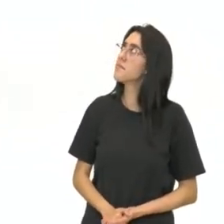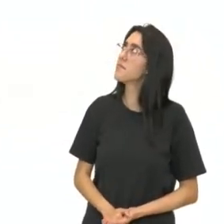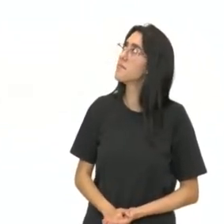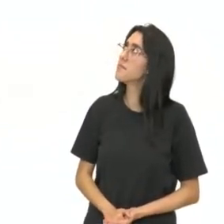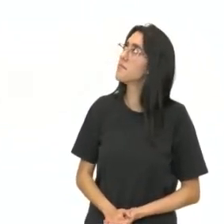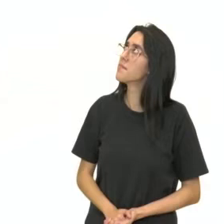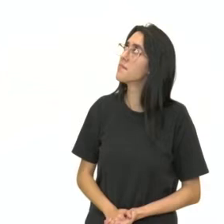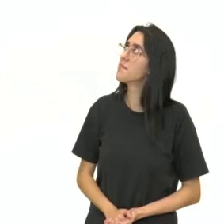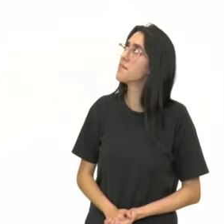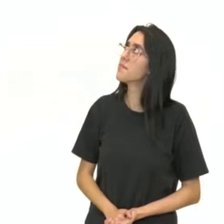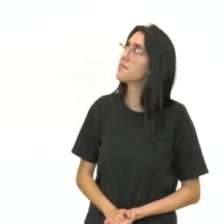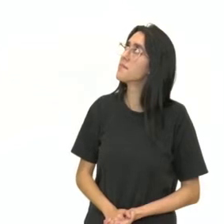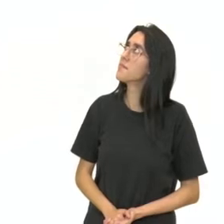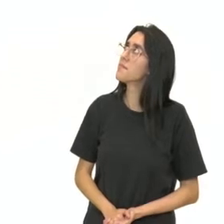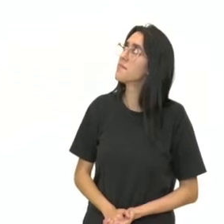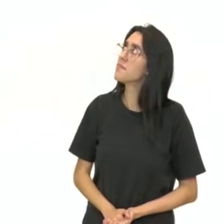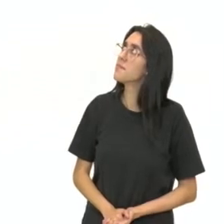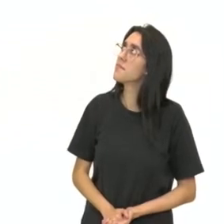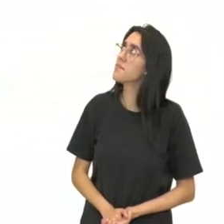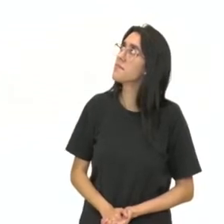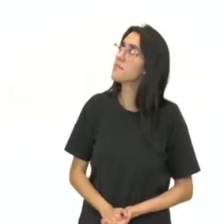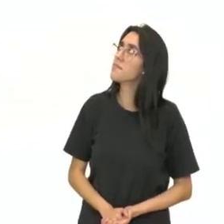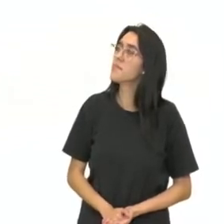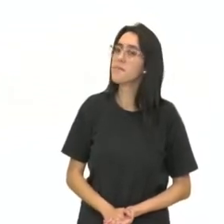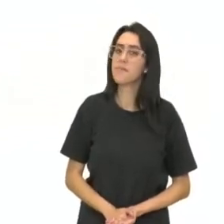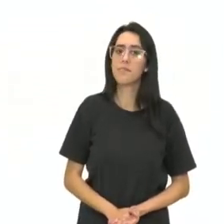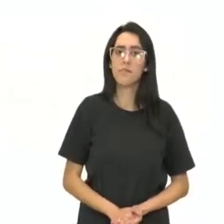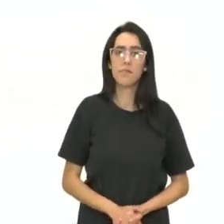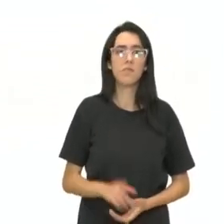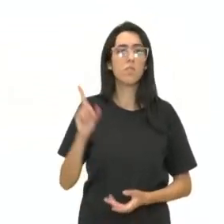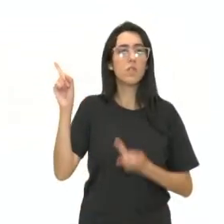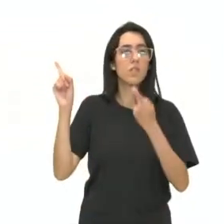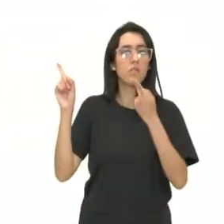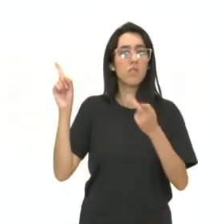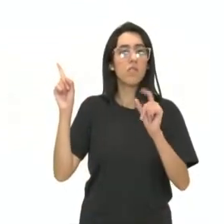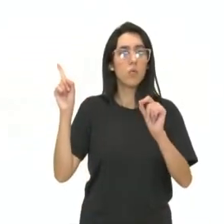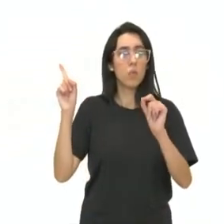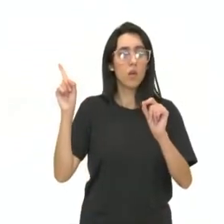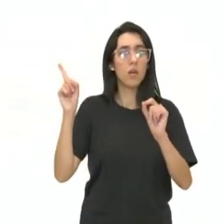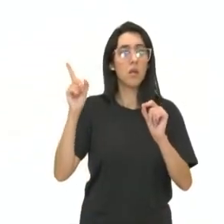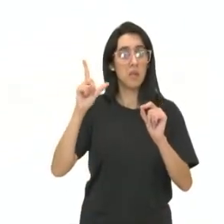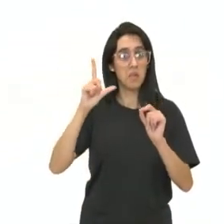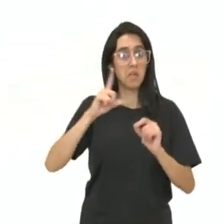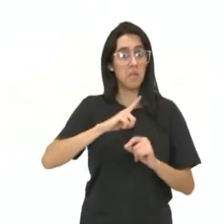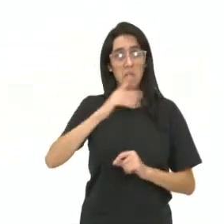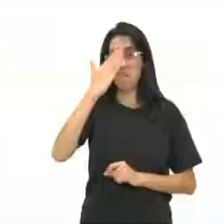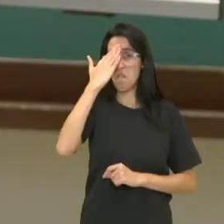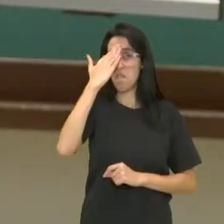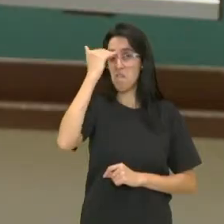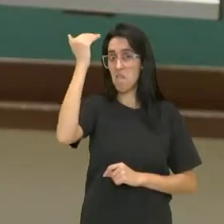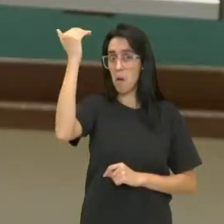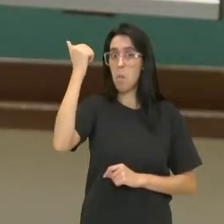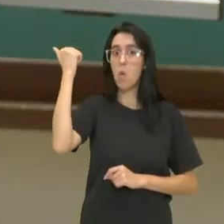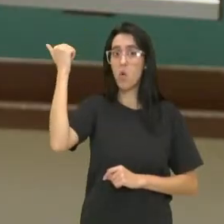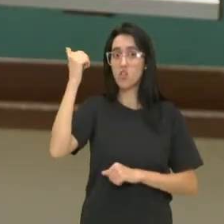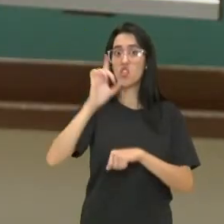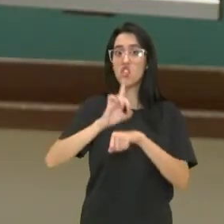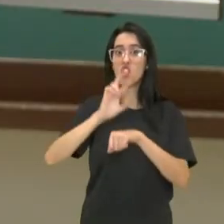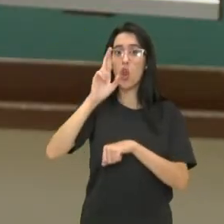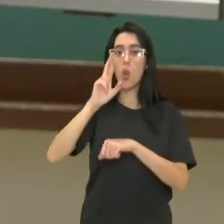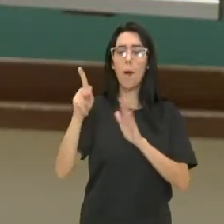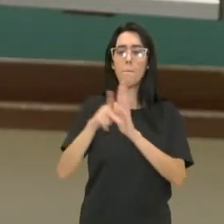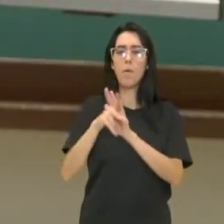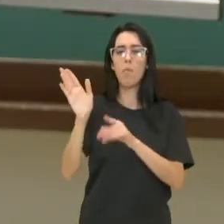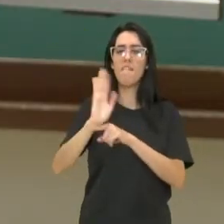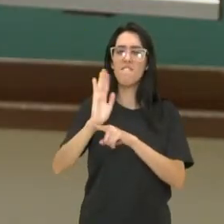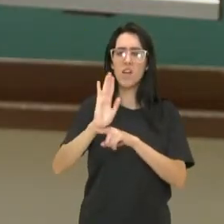famoso fuera de nuestras fronteras. Está dizendo que ele chegou a ser o diretor mais famoso fora das fronteiras, né?